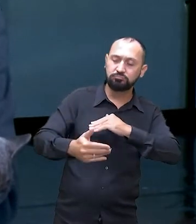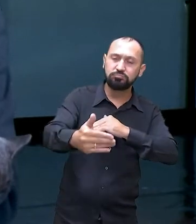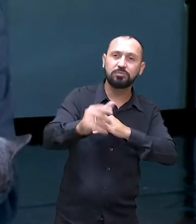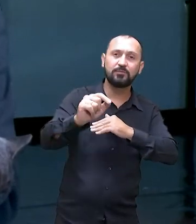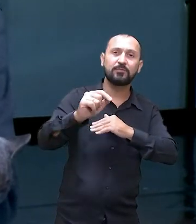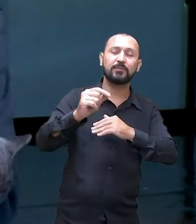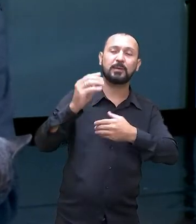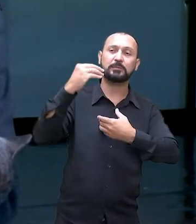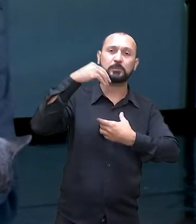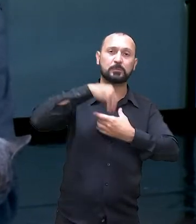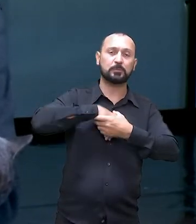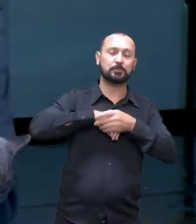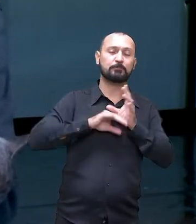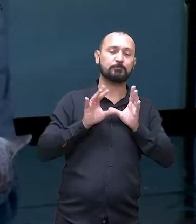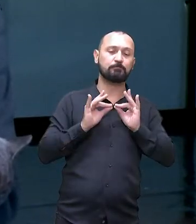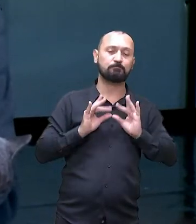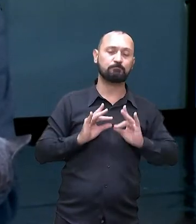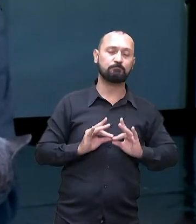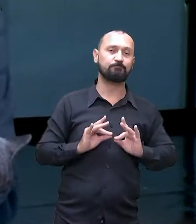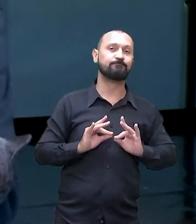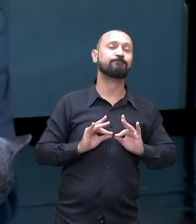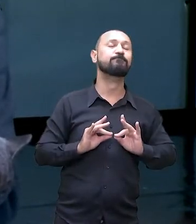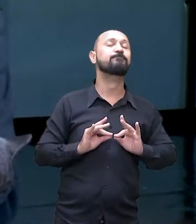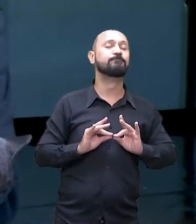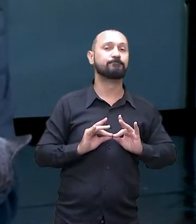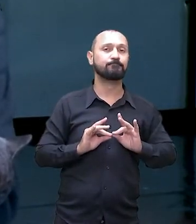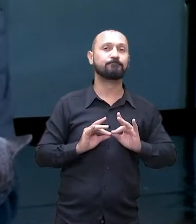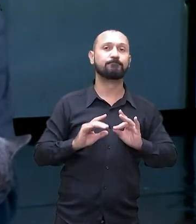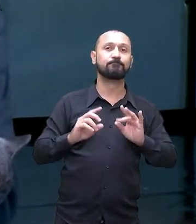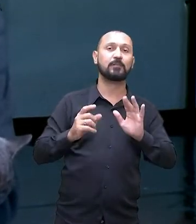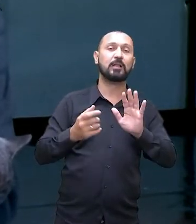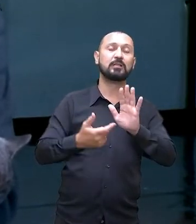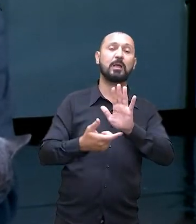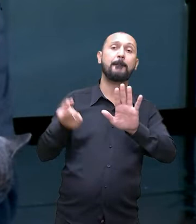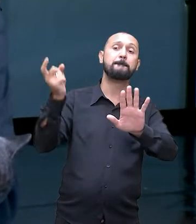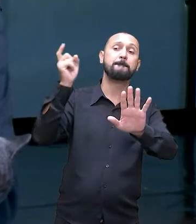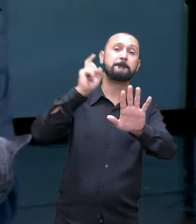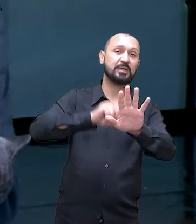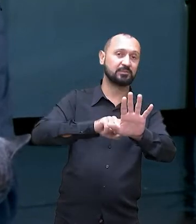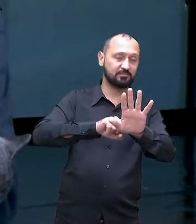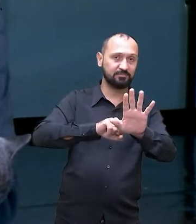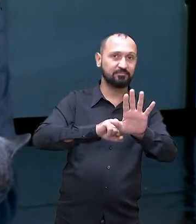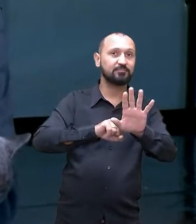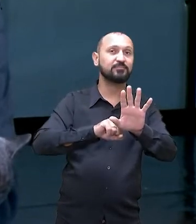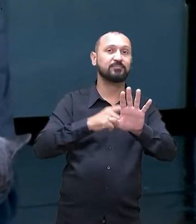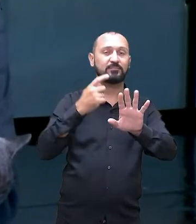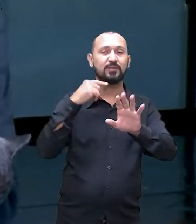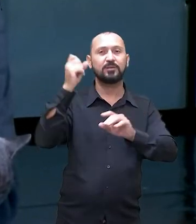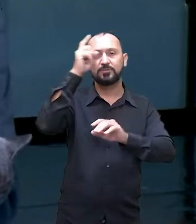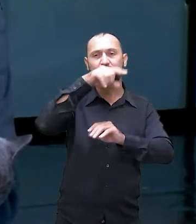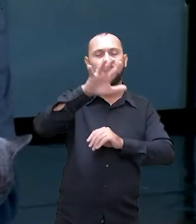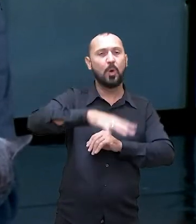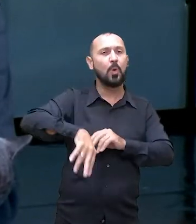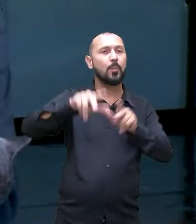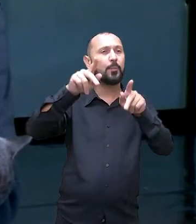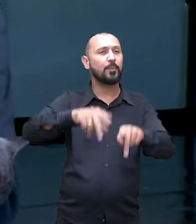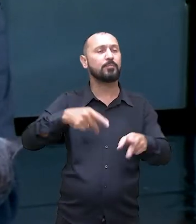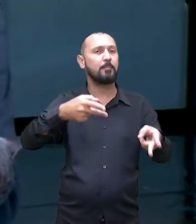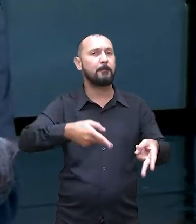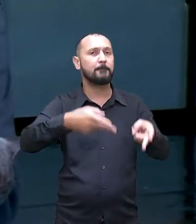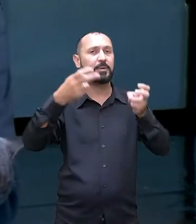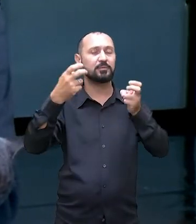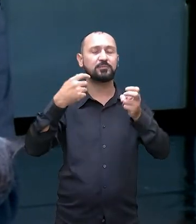eu pensei muito nisso, dentro da minha crise, o que interessa hoje, né? Dentro do que interessa hoje. Então, eu pretendia trazer